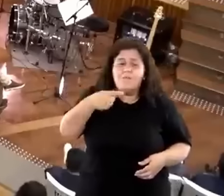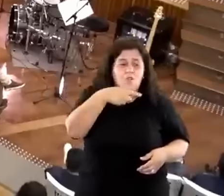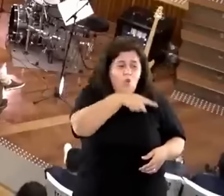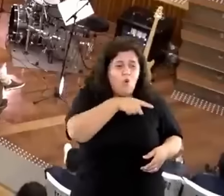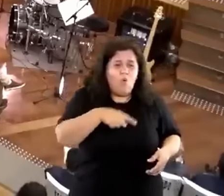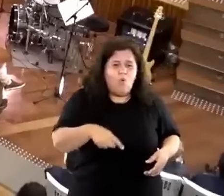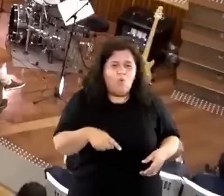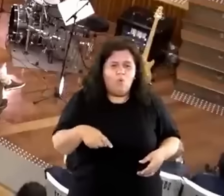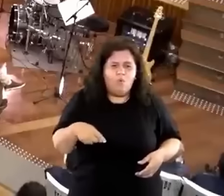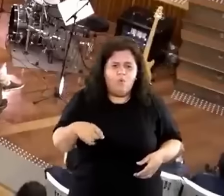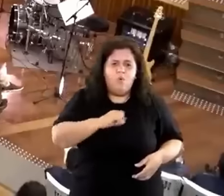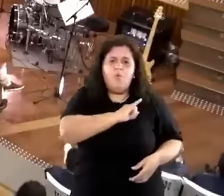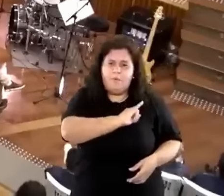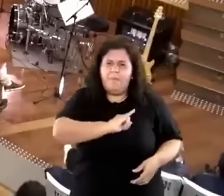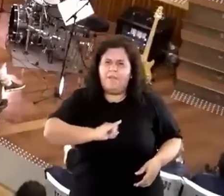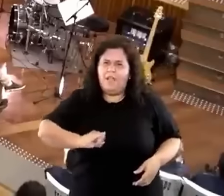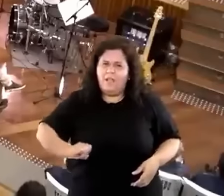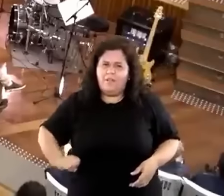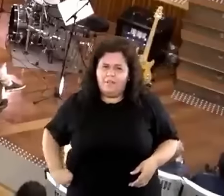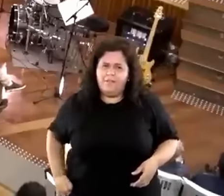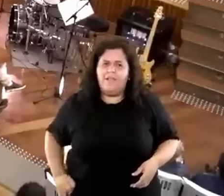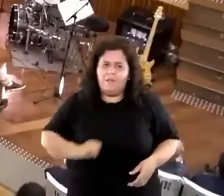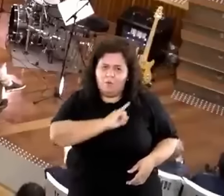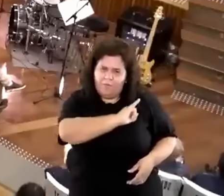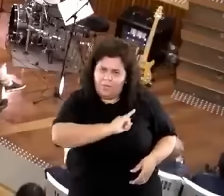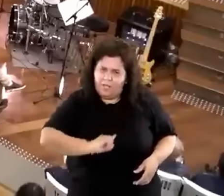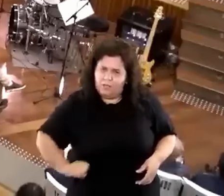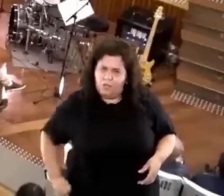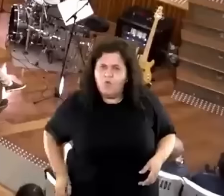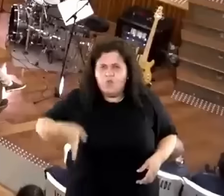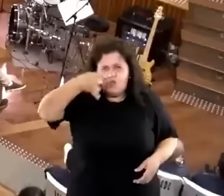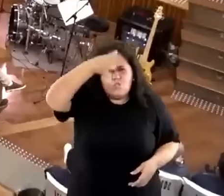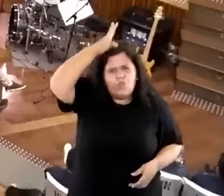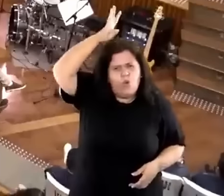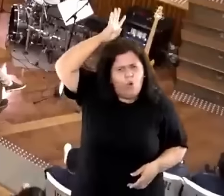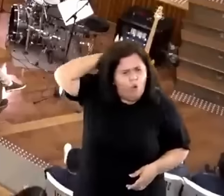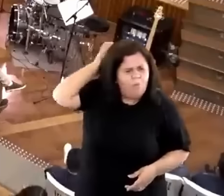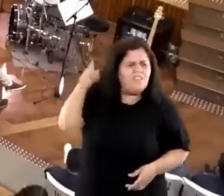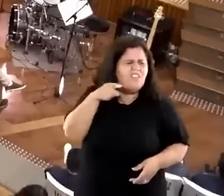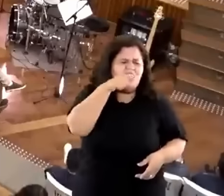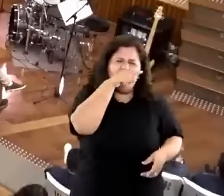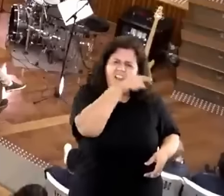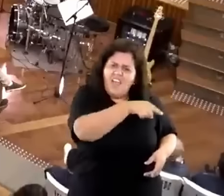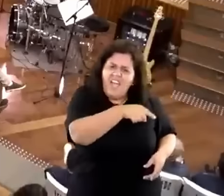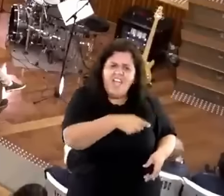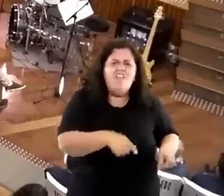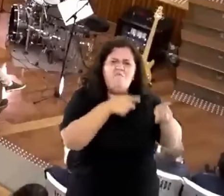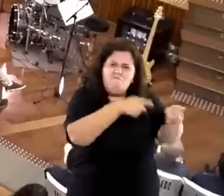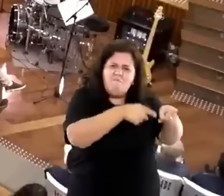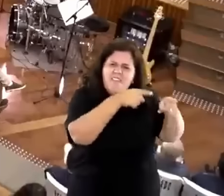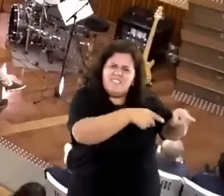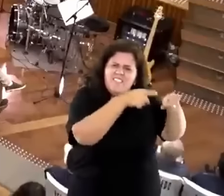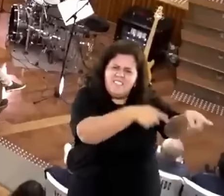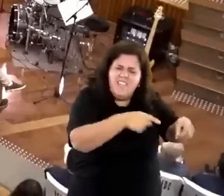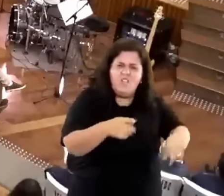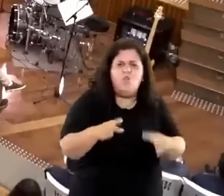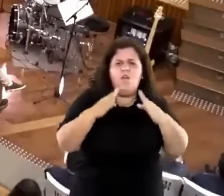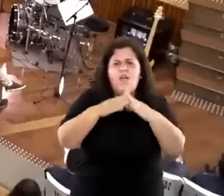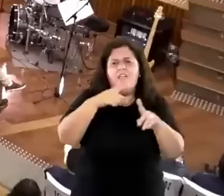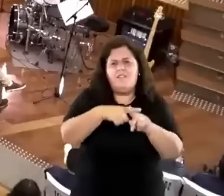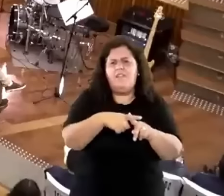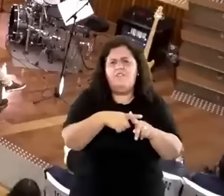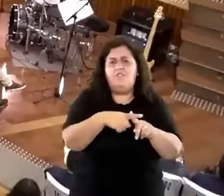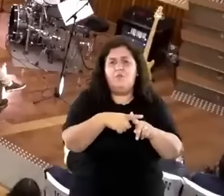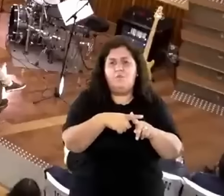eles não eram Santos e eles não eram justos mas o soberano Senhor do Universo é santo e é justo é esta visão que ele